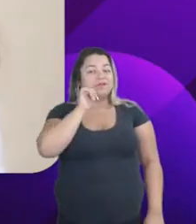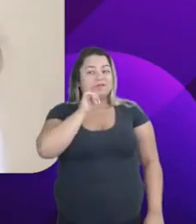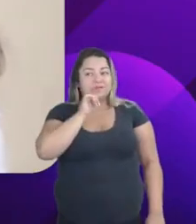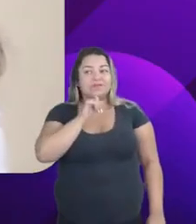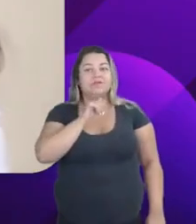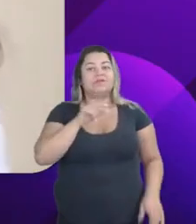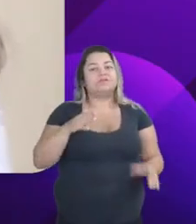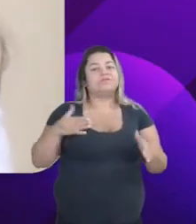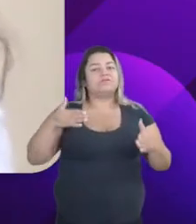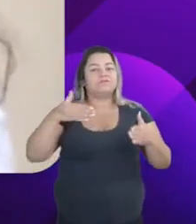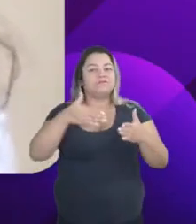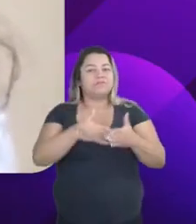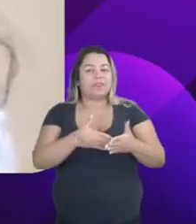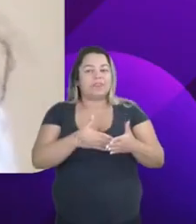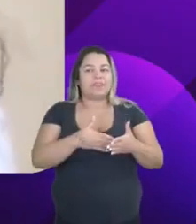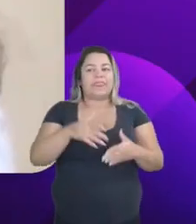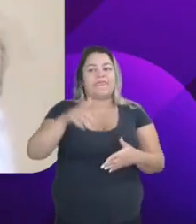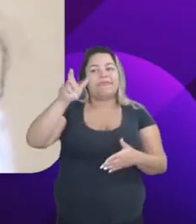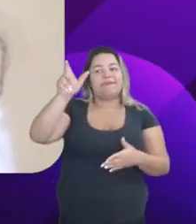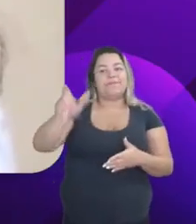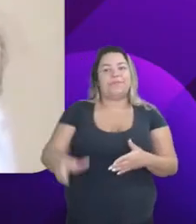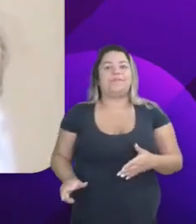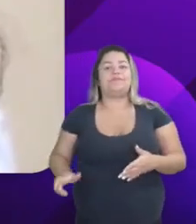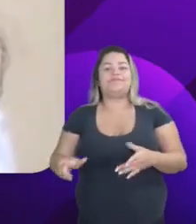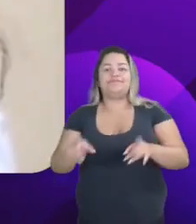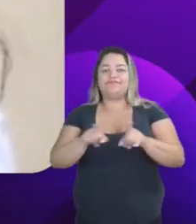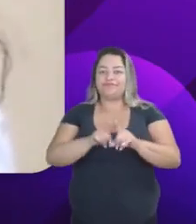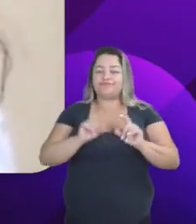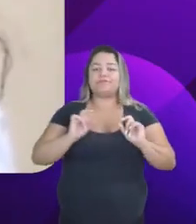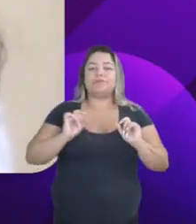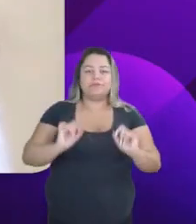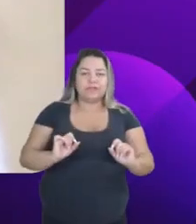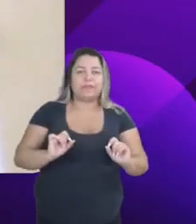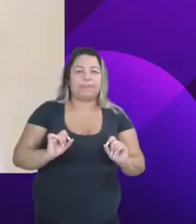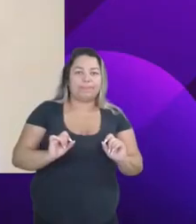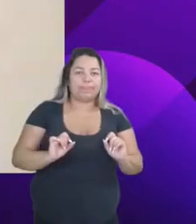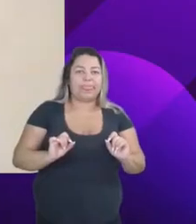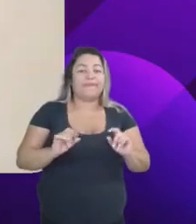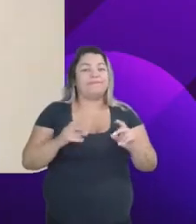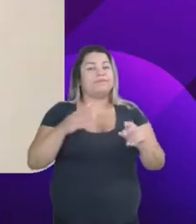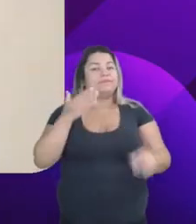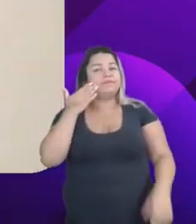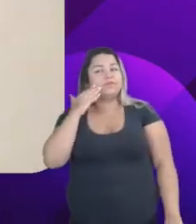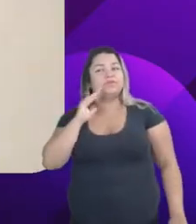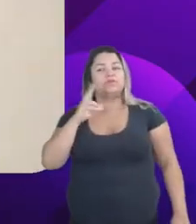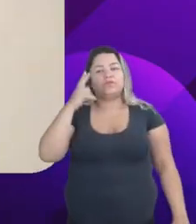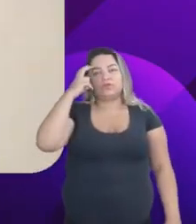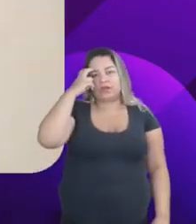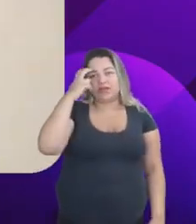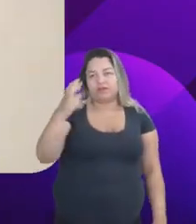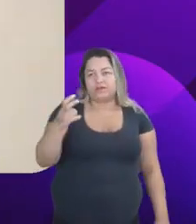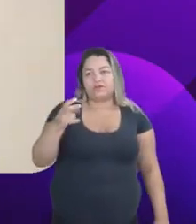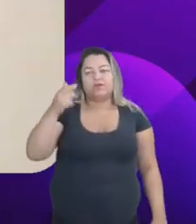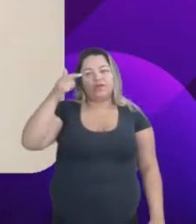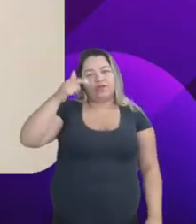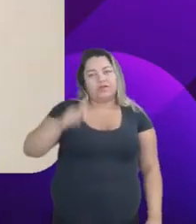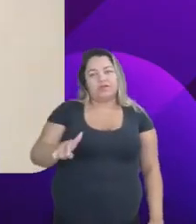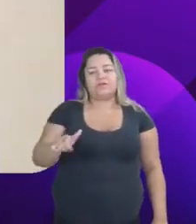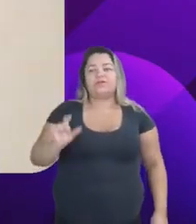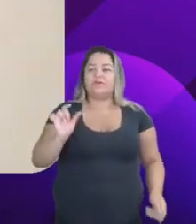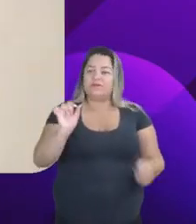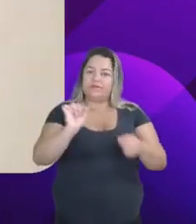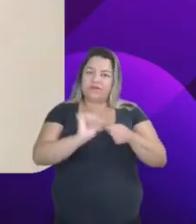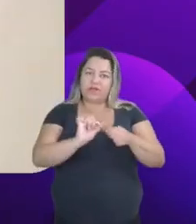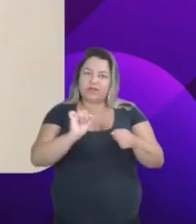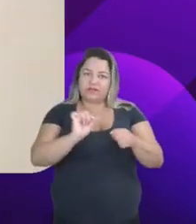gente limita um sexo a partir de perspectivas e concepções culturais. Outra forma da gente fazer